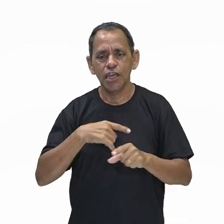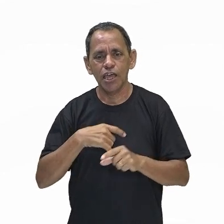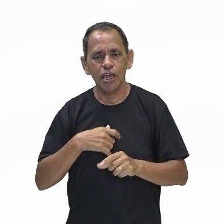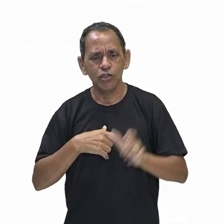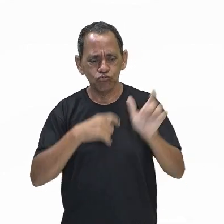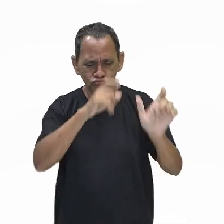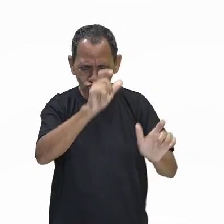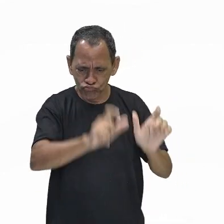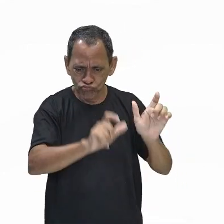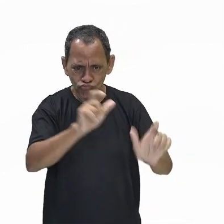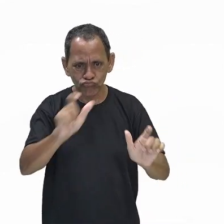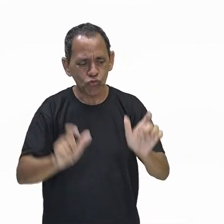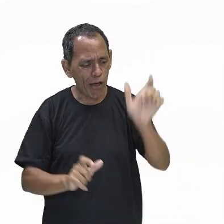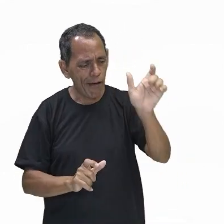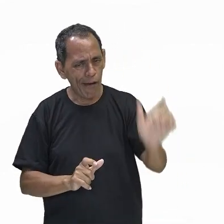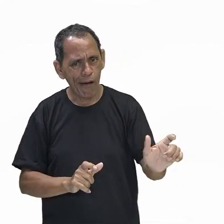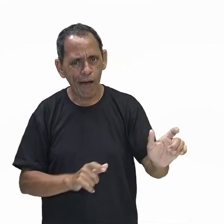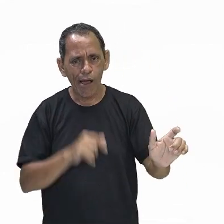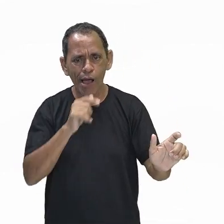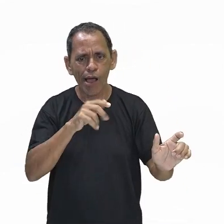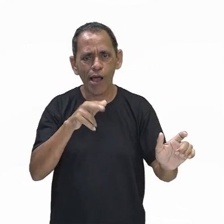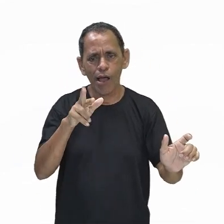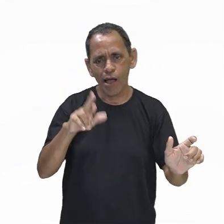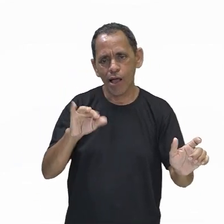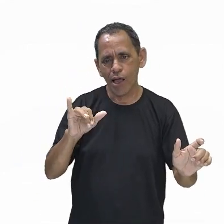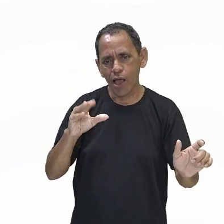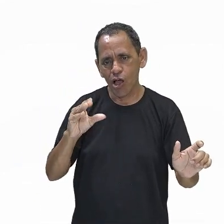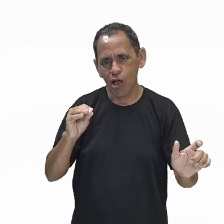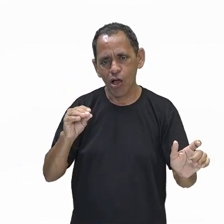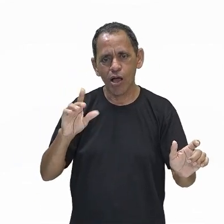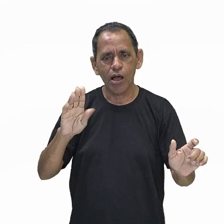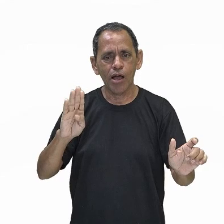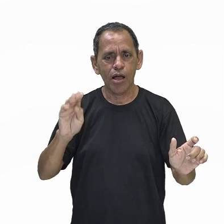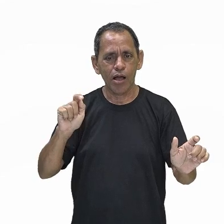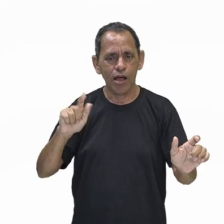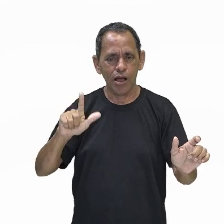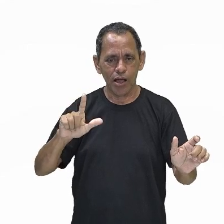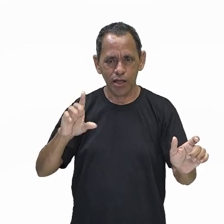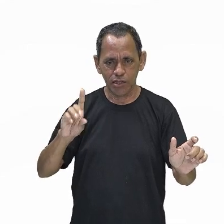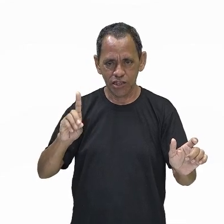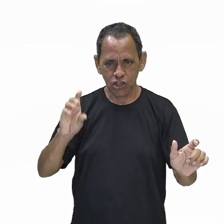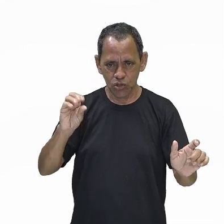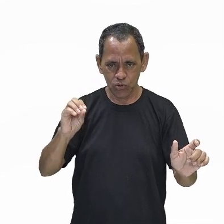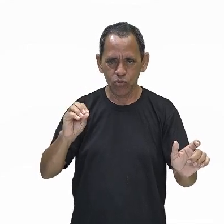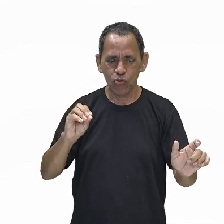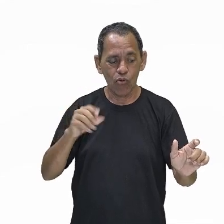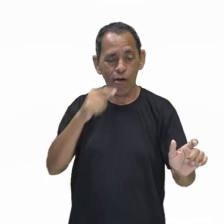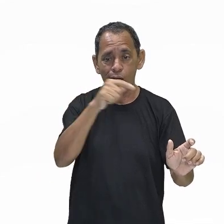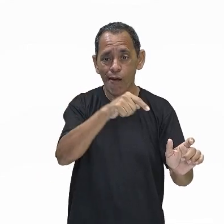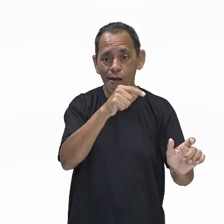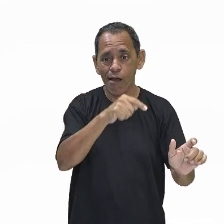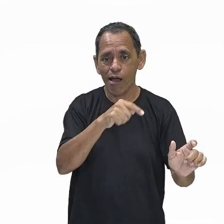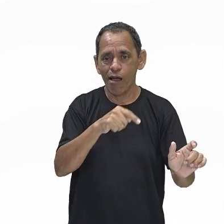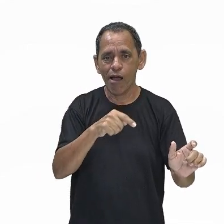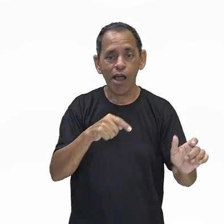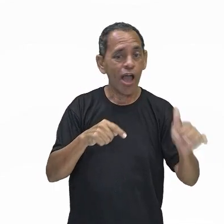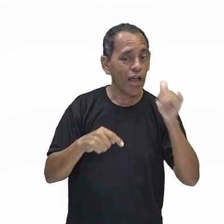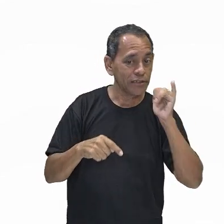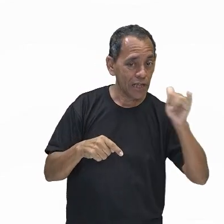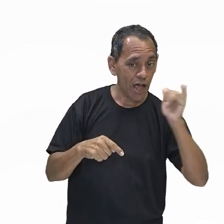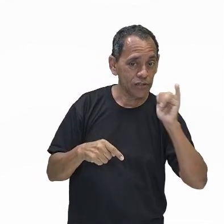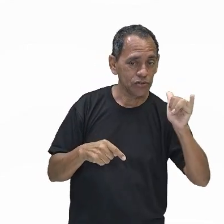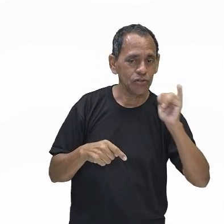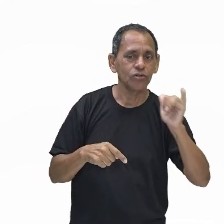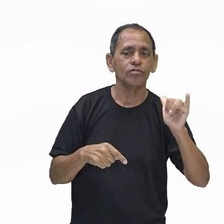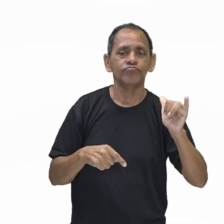história. Então, Riobaldo, ele é o protagonista da obra, né? Ele é um narrador personagem, porque além